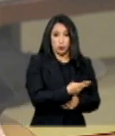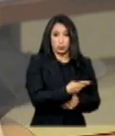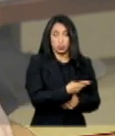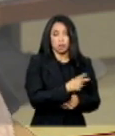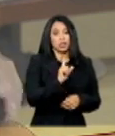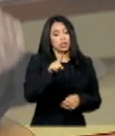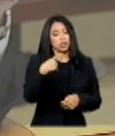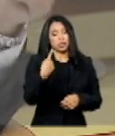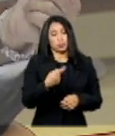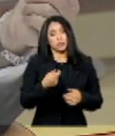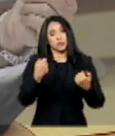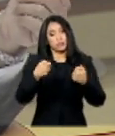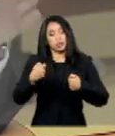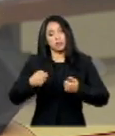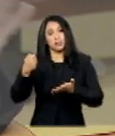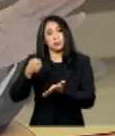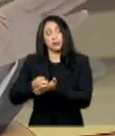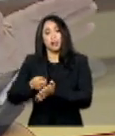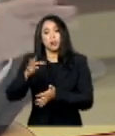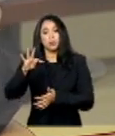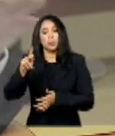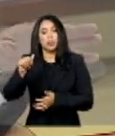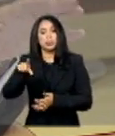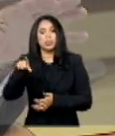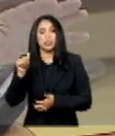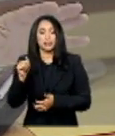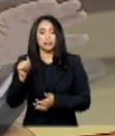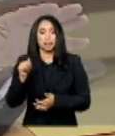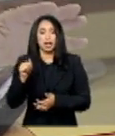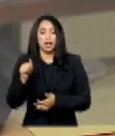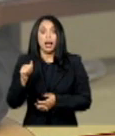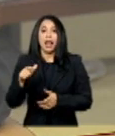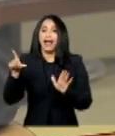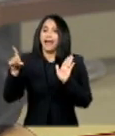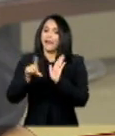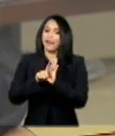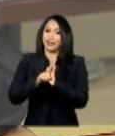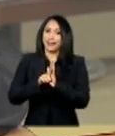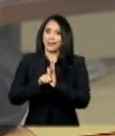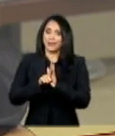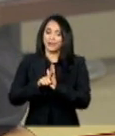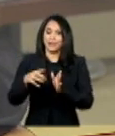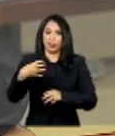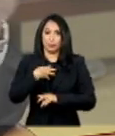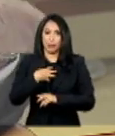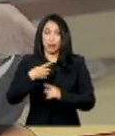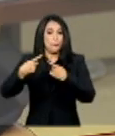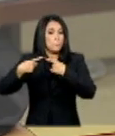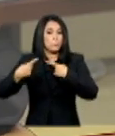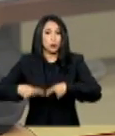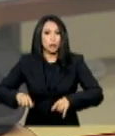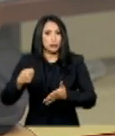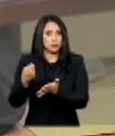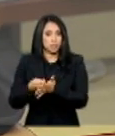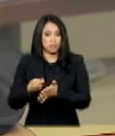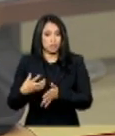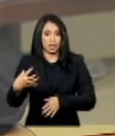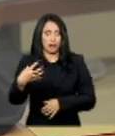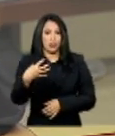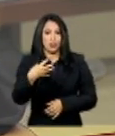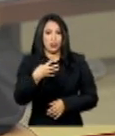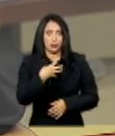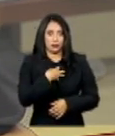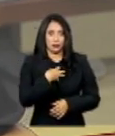a lei vai ana proíbe a cobrança dessa taxa a jurisprudência do supremo tribunal